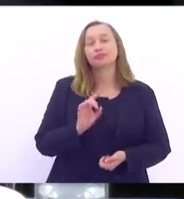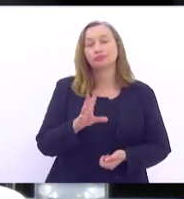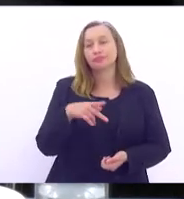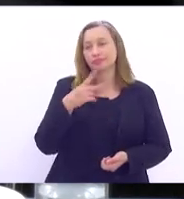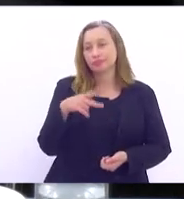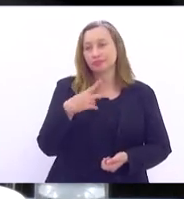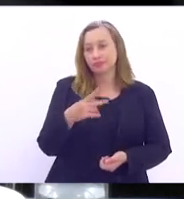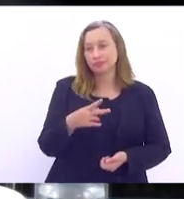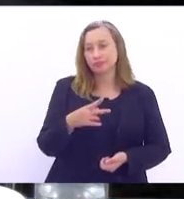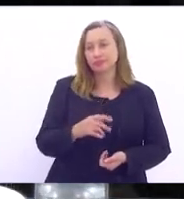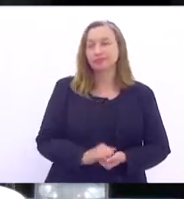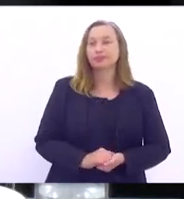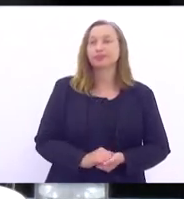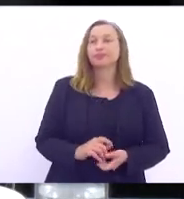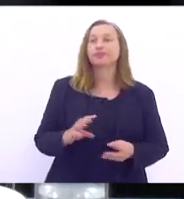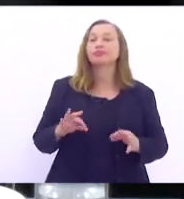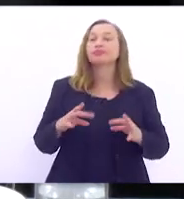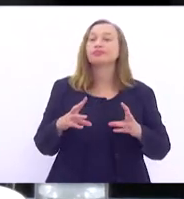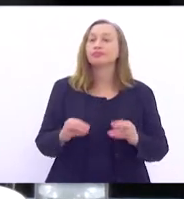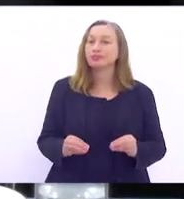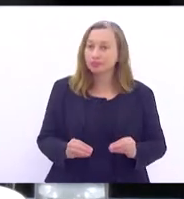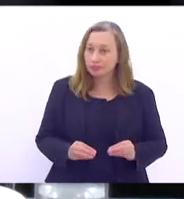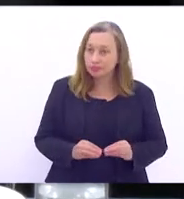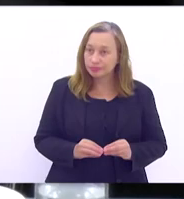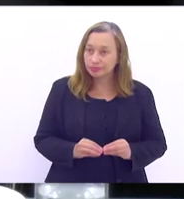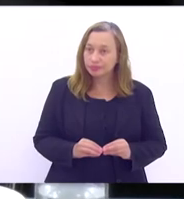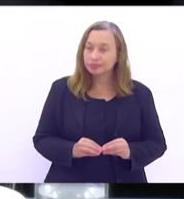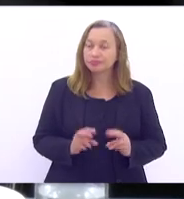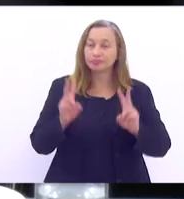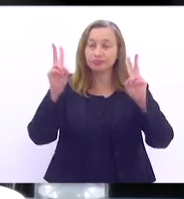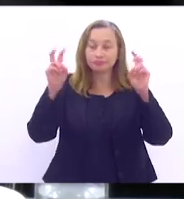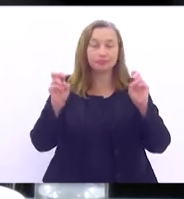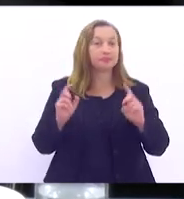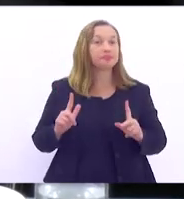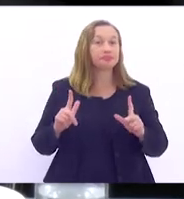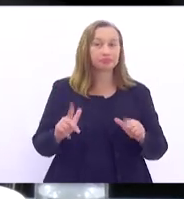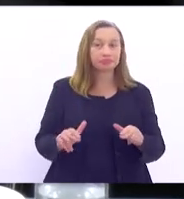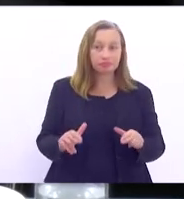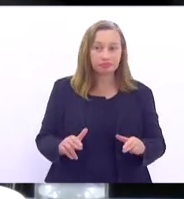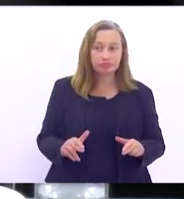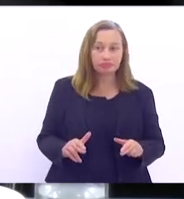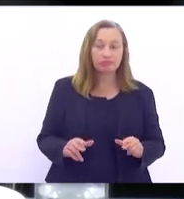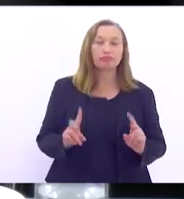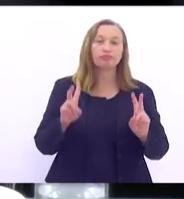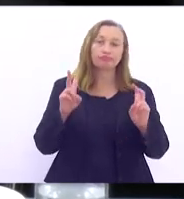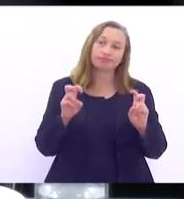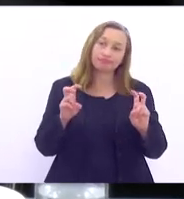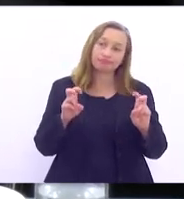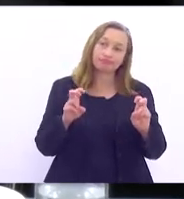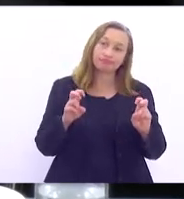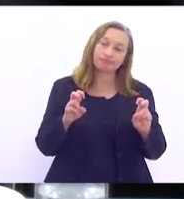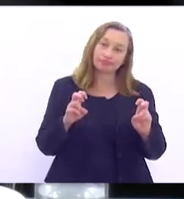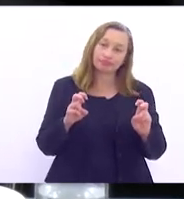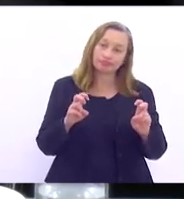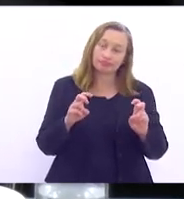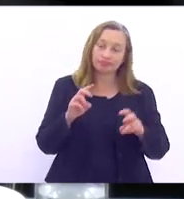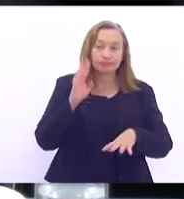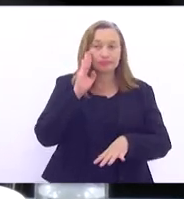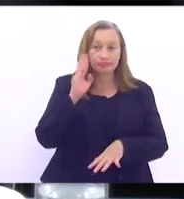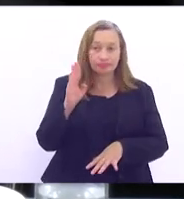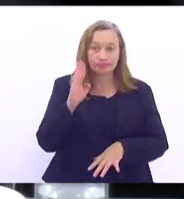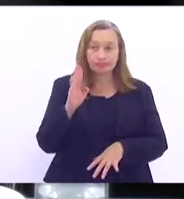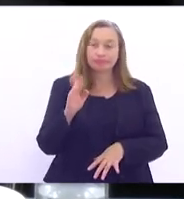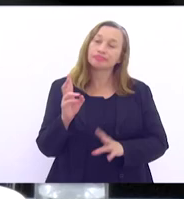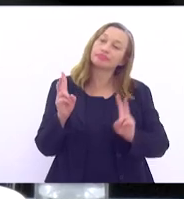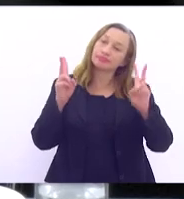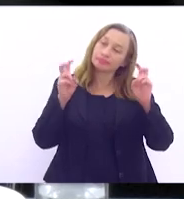que tudo no fundo, é o mesmo tema. E é um tema recorrente que a GRAM é um